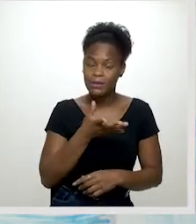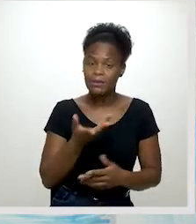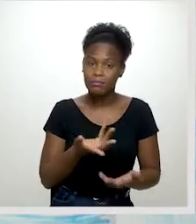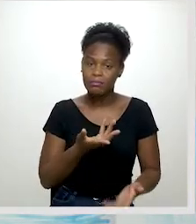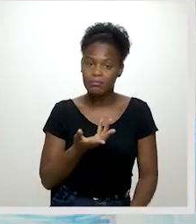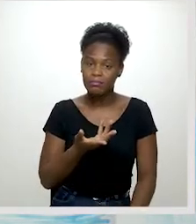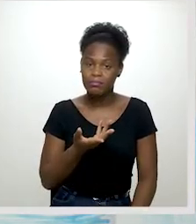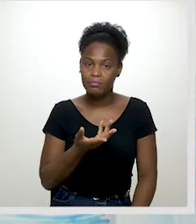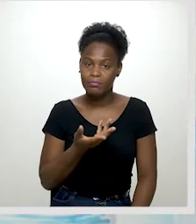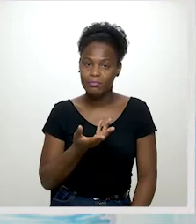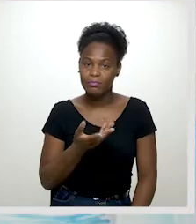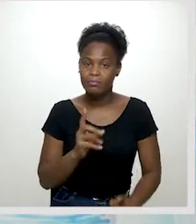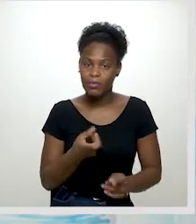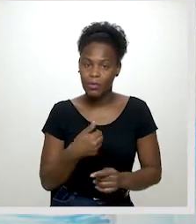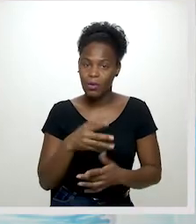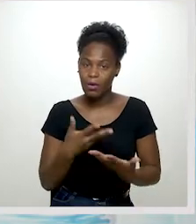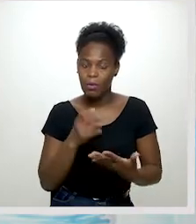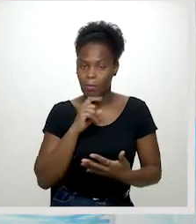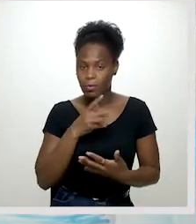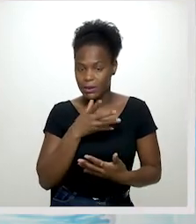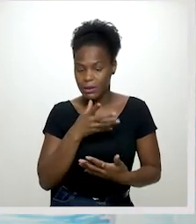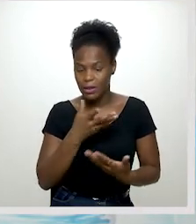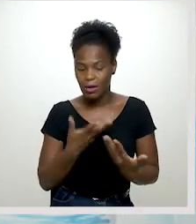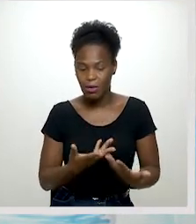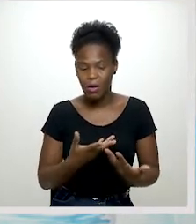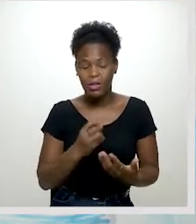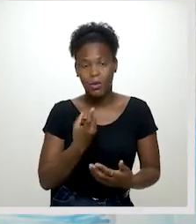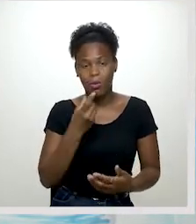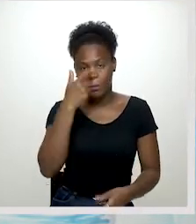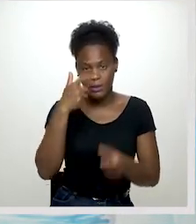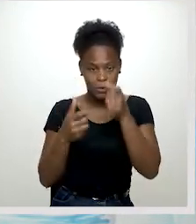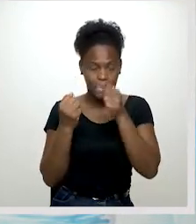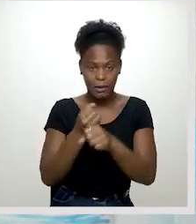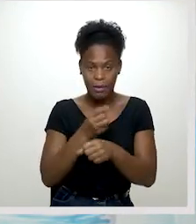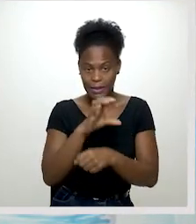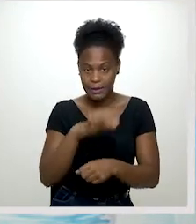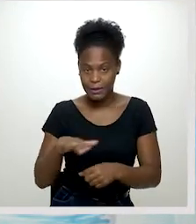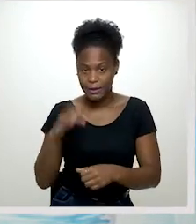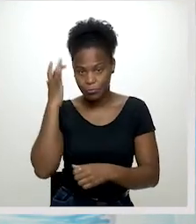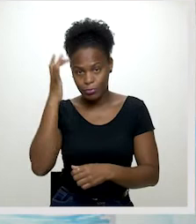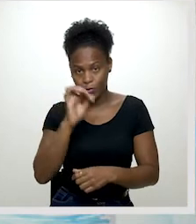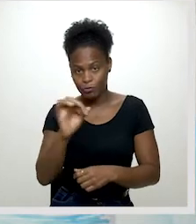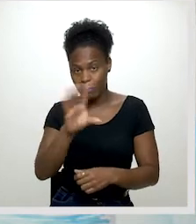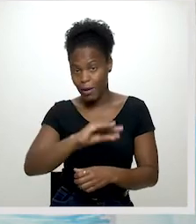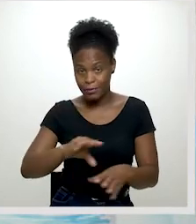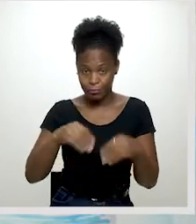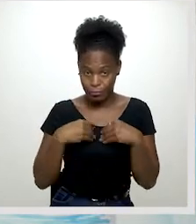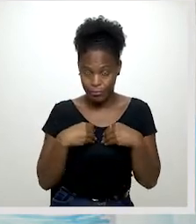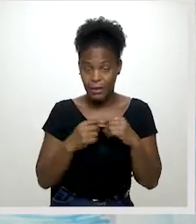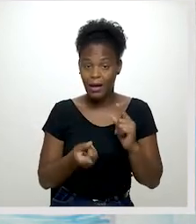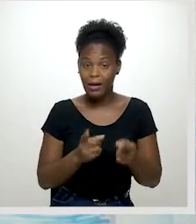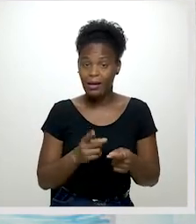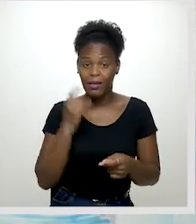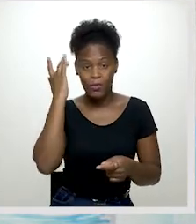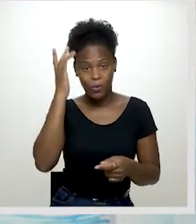atualmente são cientistas, as suas teorias foram muito mais aceitas, que é a teoria de